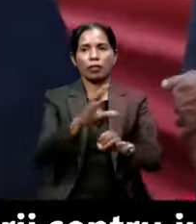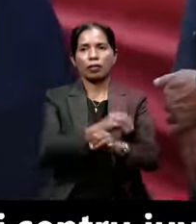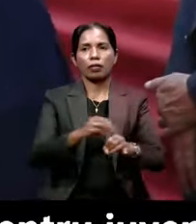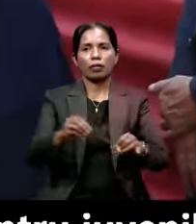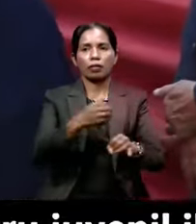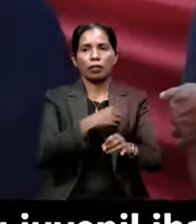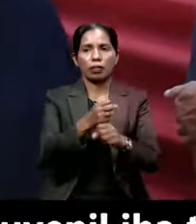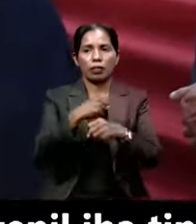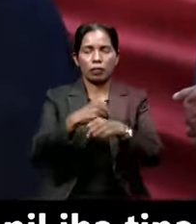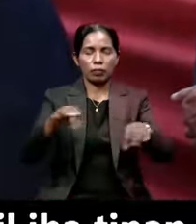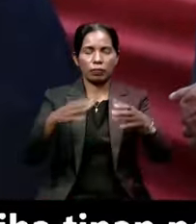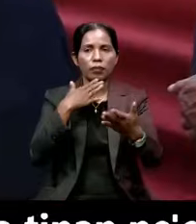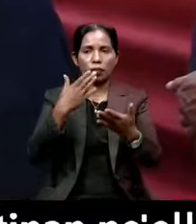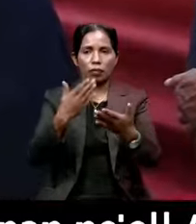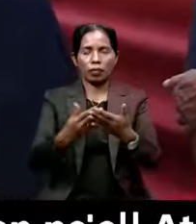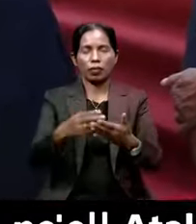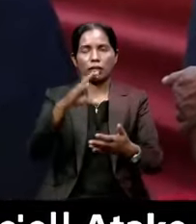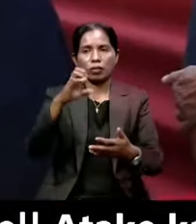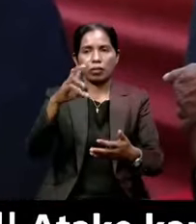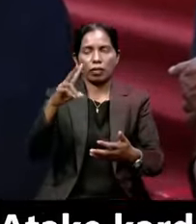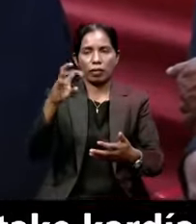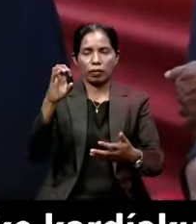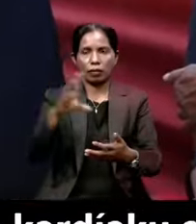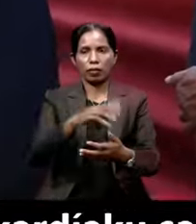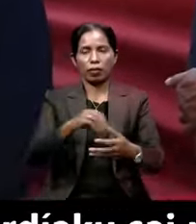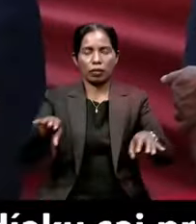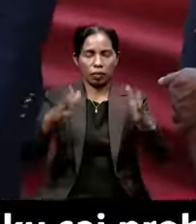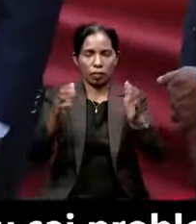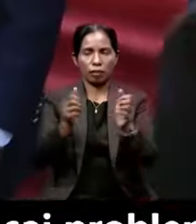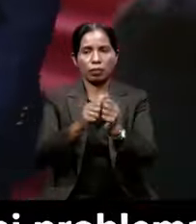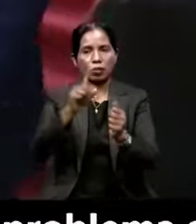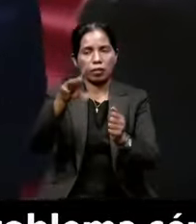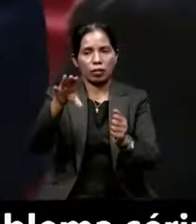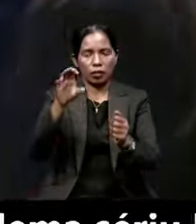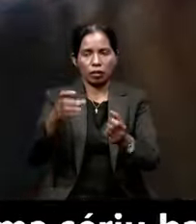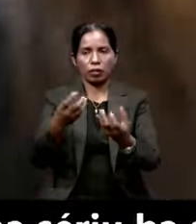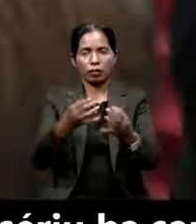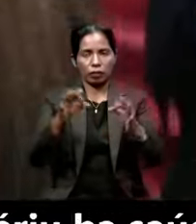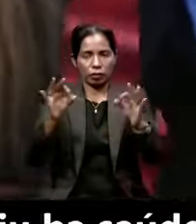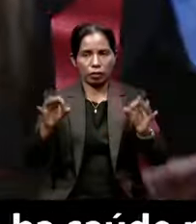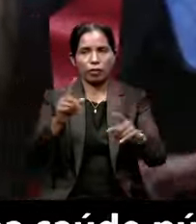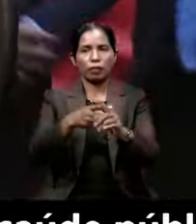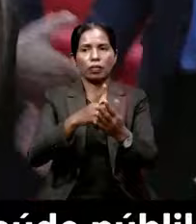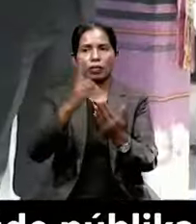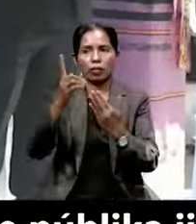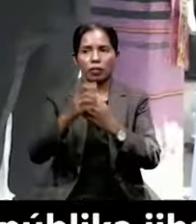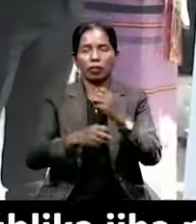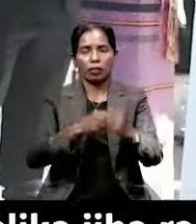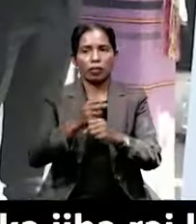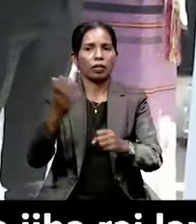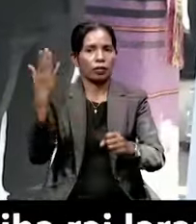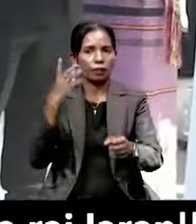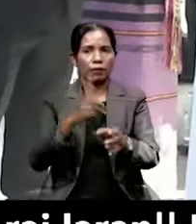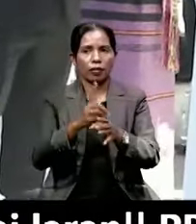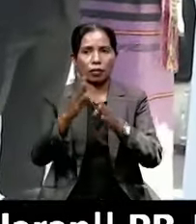que funciona o dia que Macanesan serve IP, também é funcionário Atos Ideresi, nebe termina contrato e a fulano de dezembro Tina Koutuk, também é